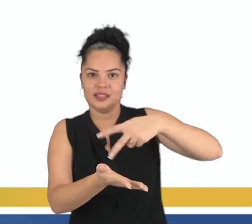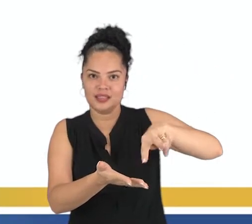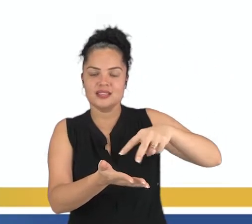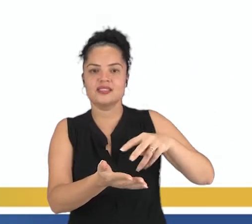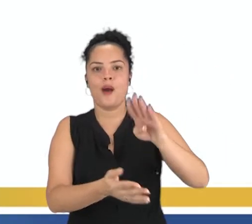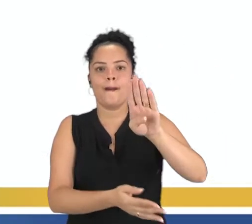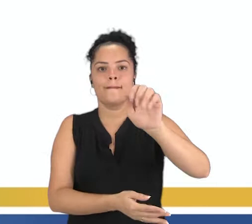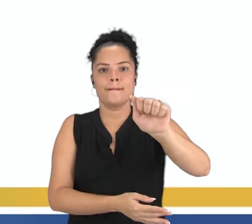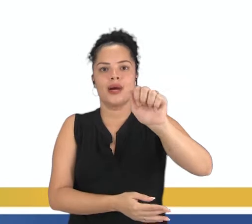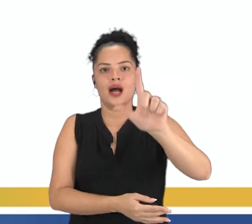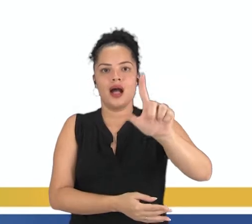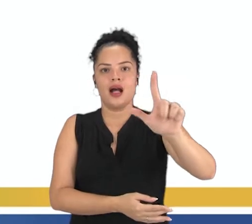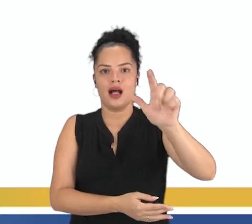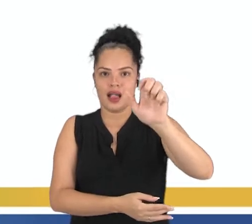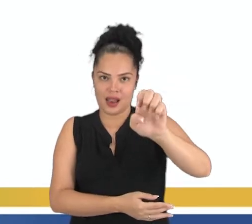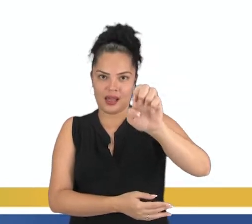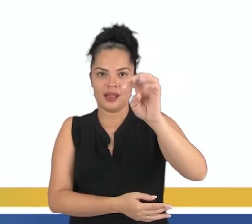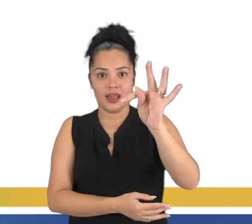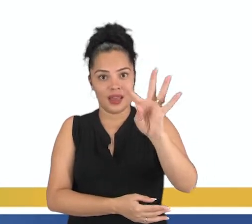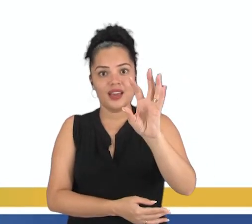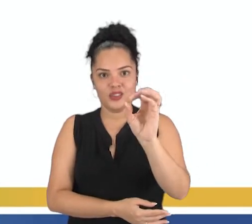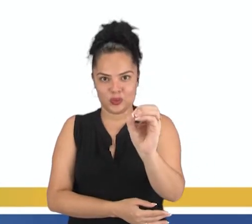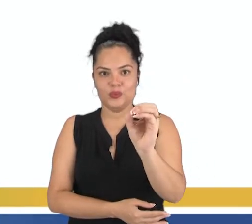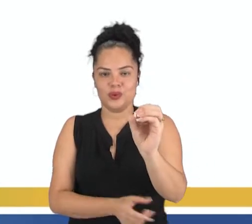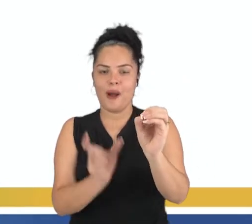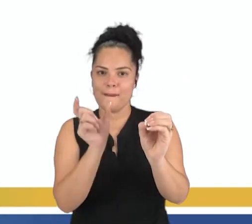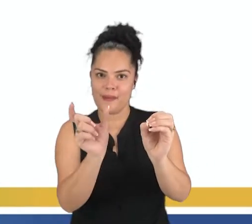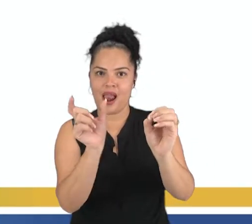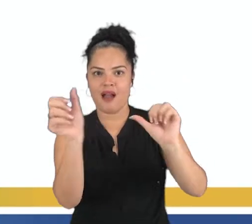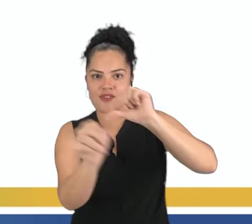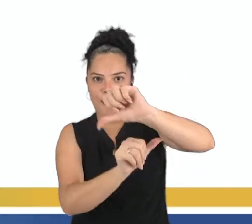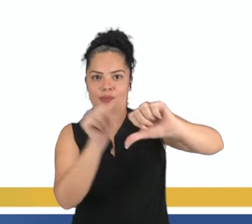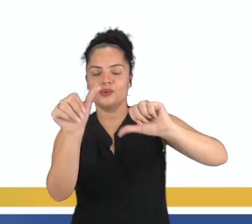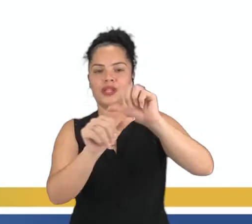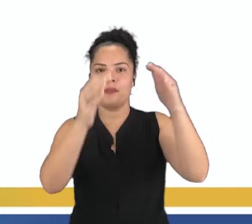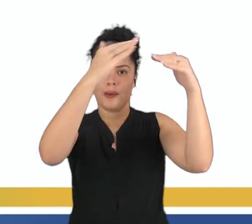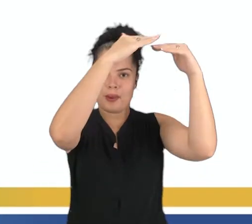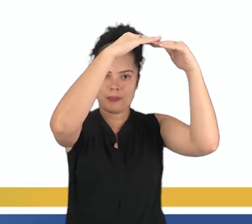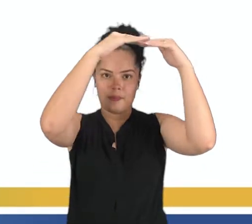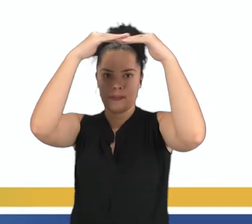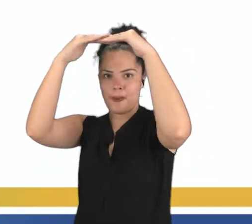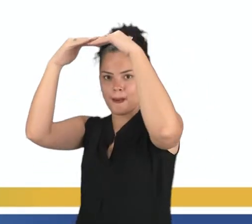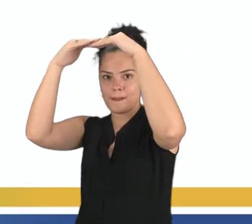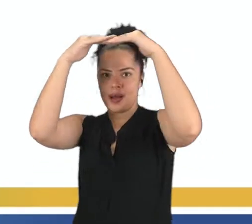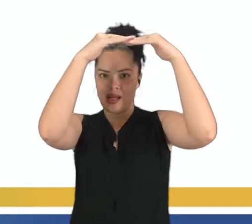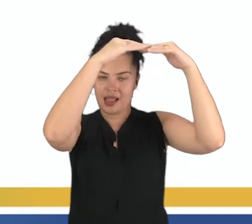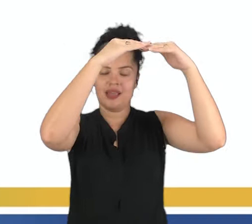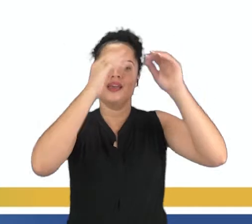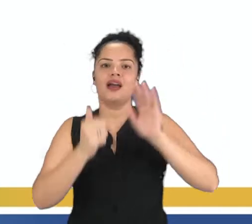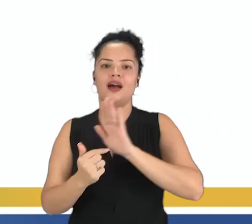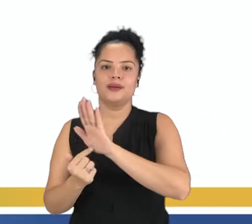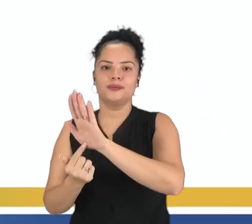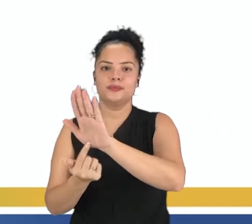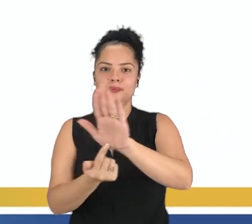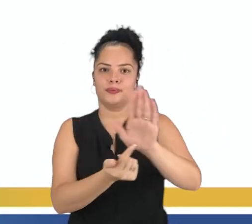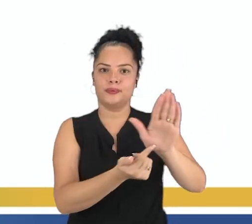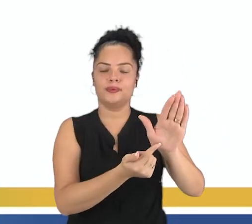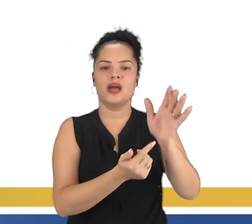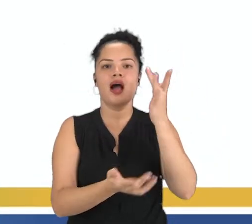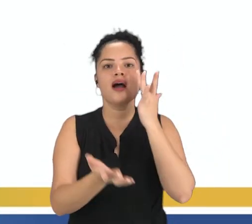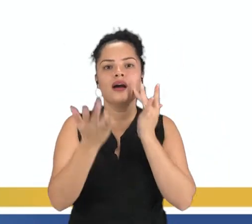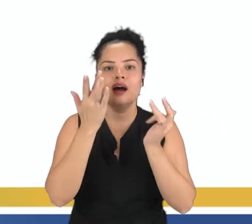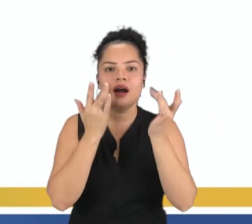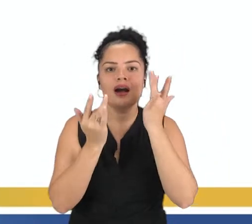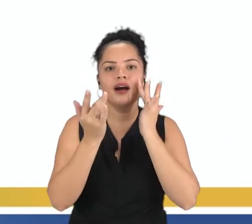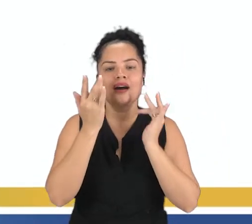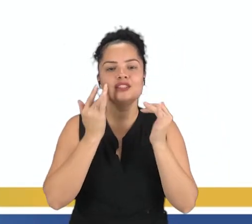baleto na corte francesa. E ali essa palavra vai se transformar em balé e vai ganhar destaque como uma arte digna